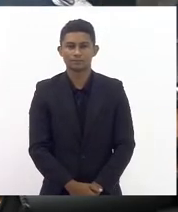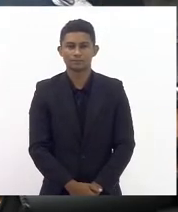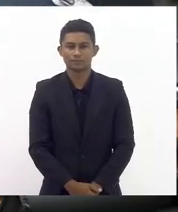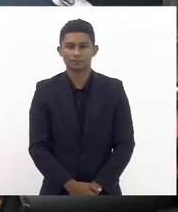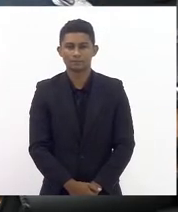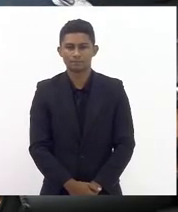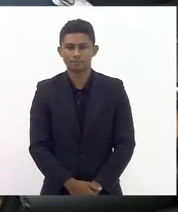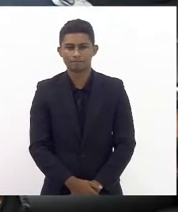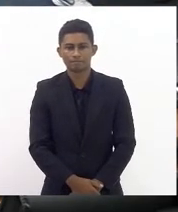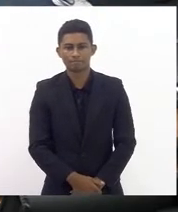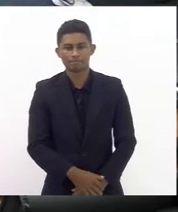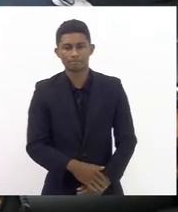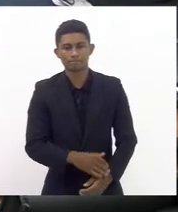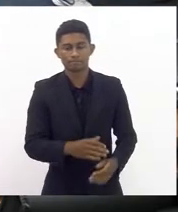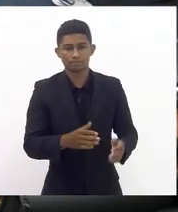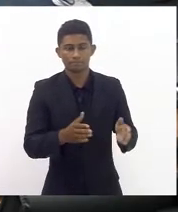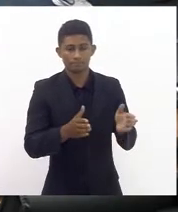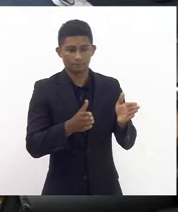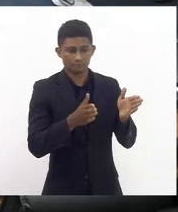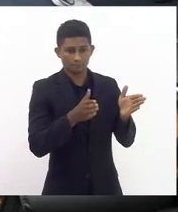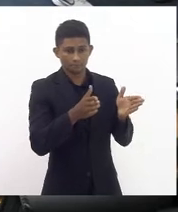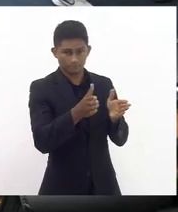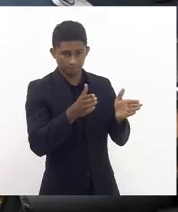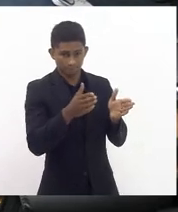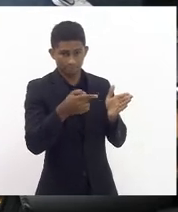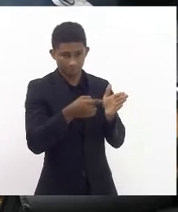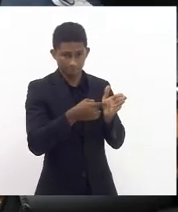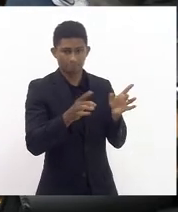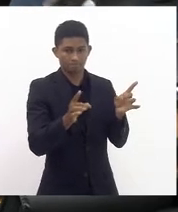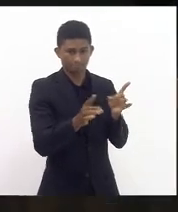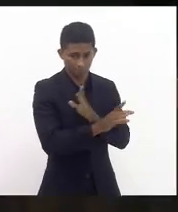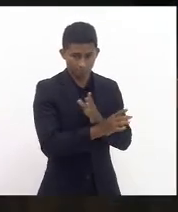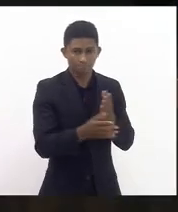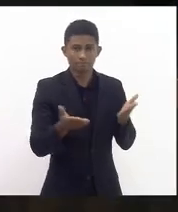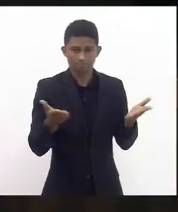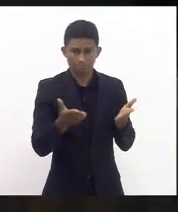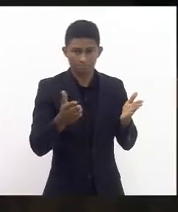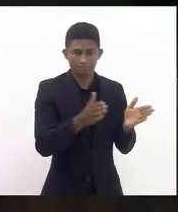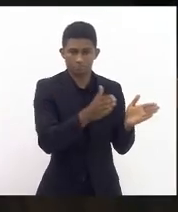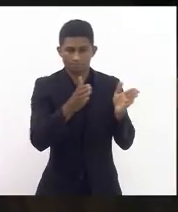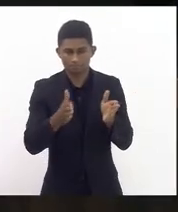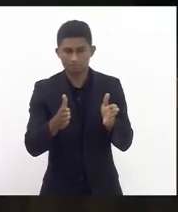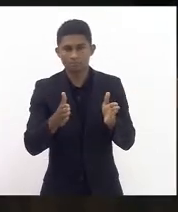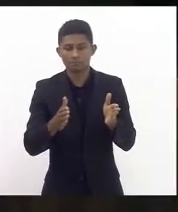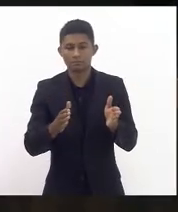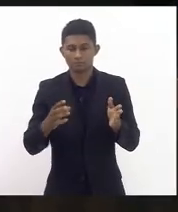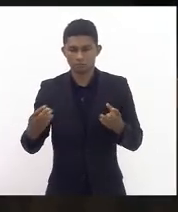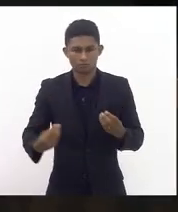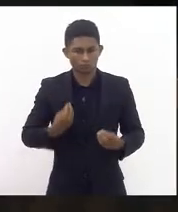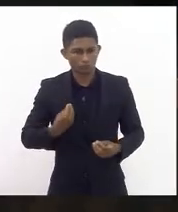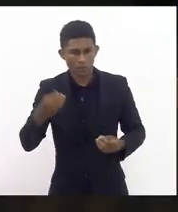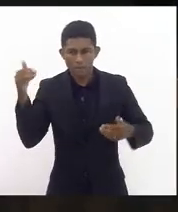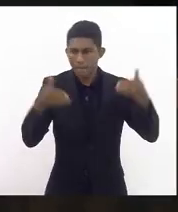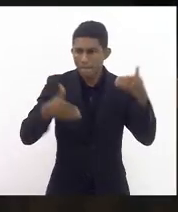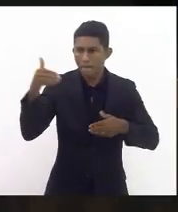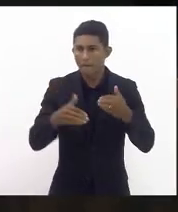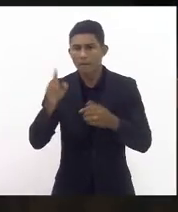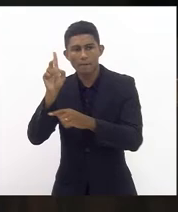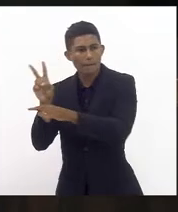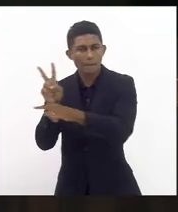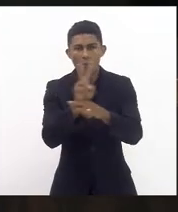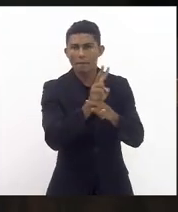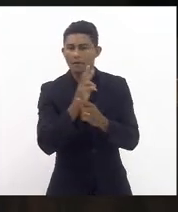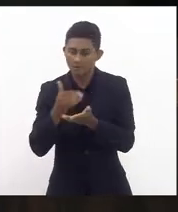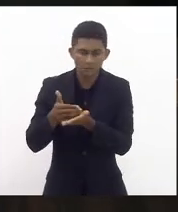Nada mais a tratar na sessão ordinária, mesmo está encerrado. Havendo número legal sobre a proteção de Deus, iniciamos os nossos